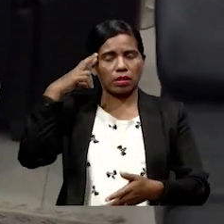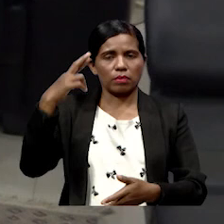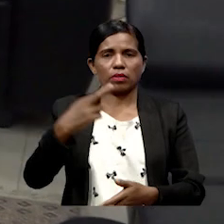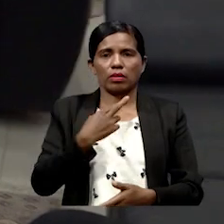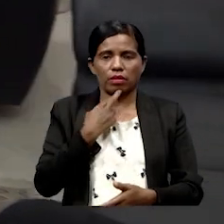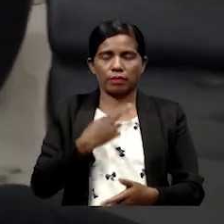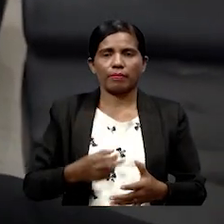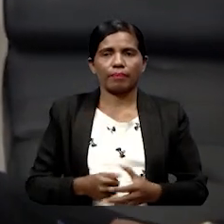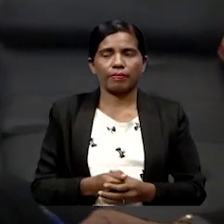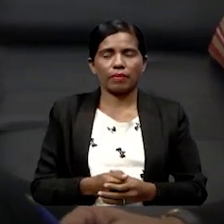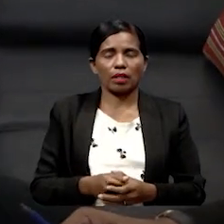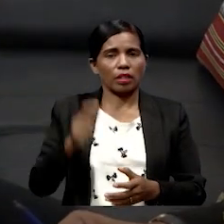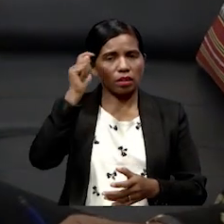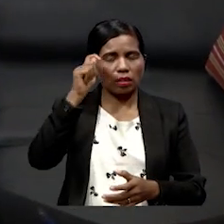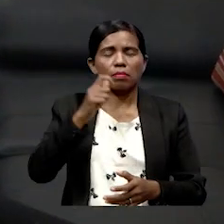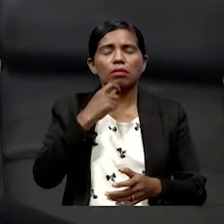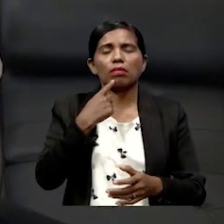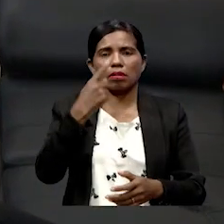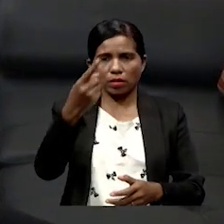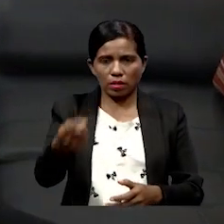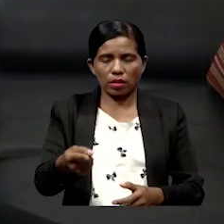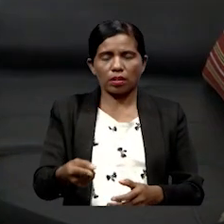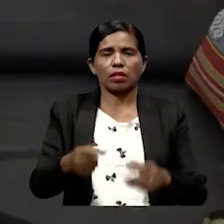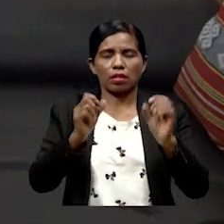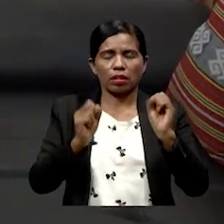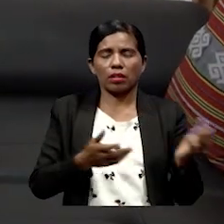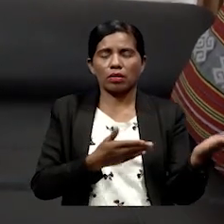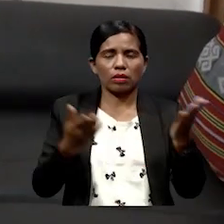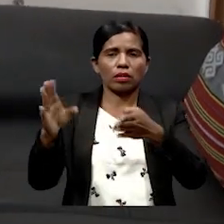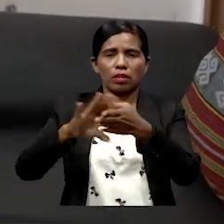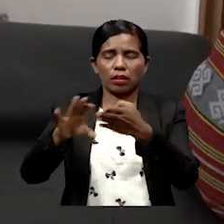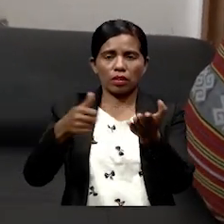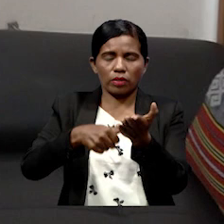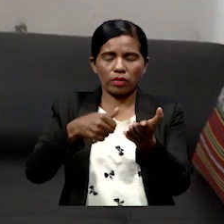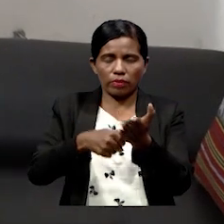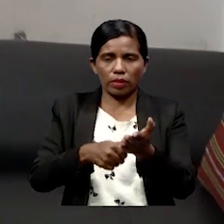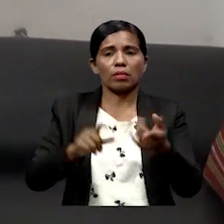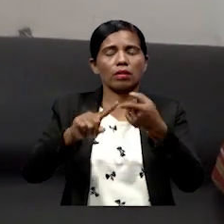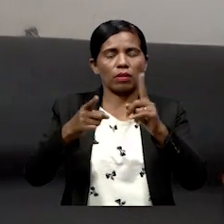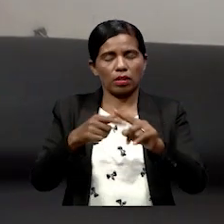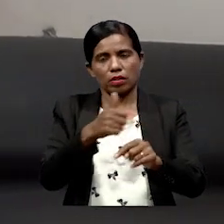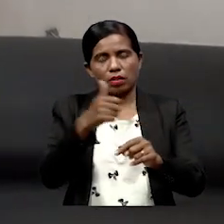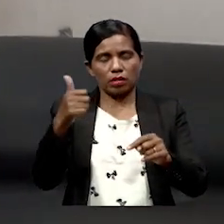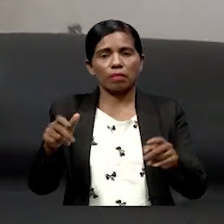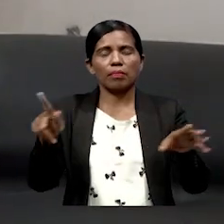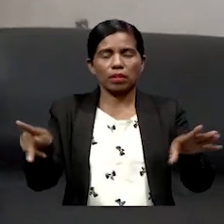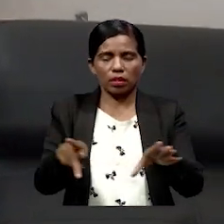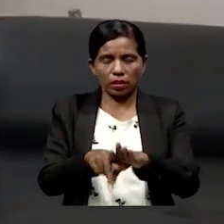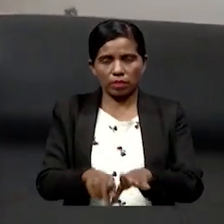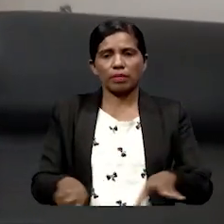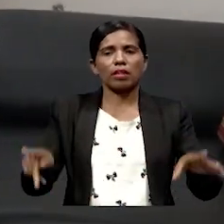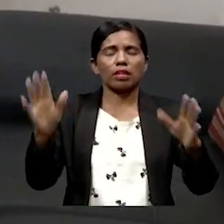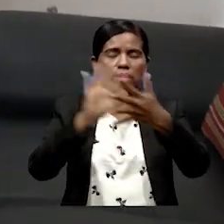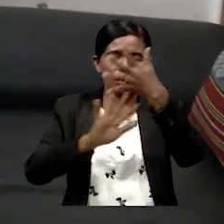Ramos Horta. Tor Matangruak hateten, nia parte harukona convite ba nia homólogo Balun ato participa e a cerimónia tomada de